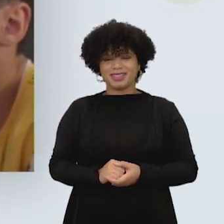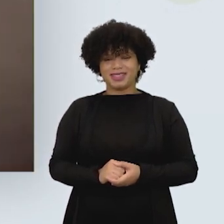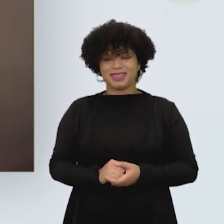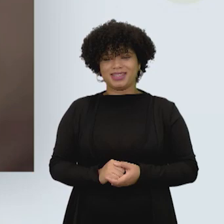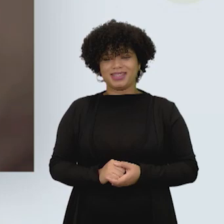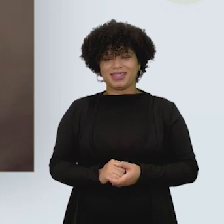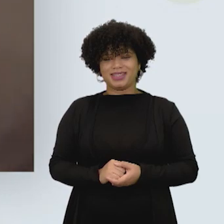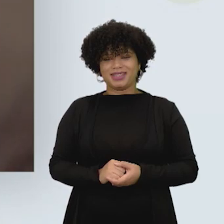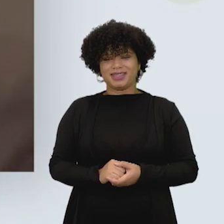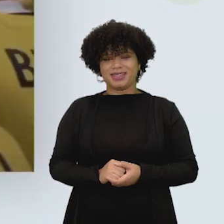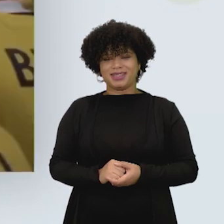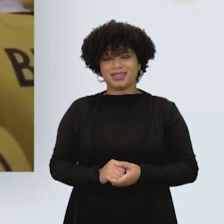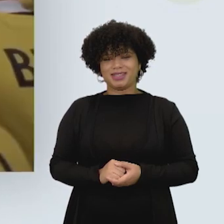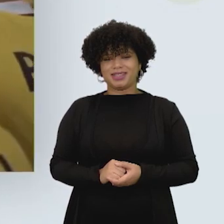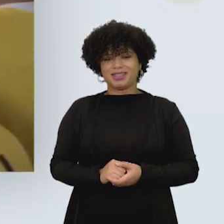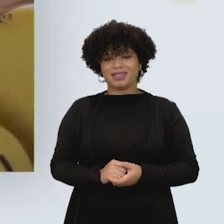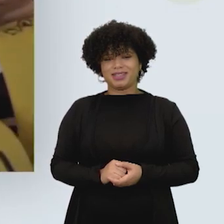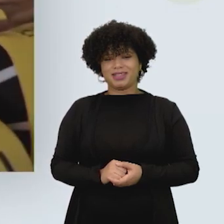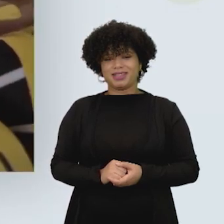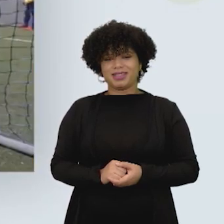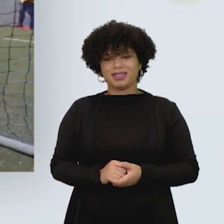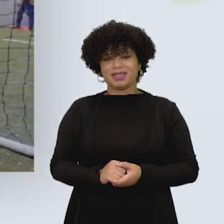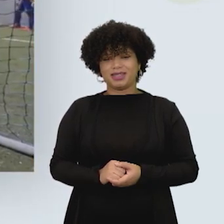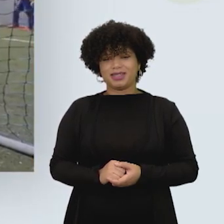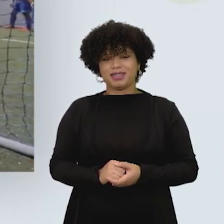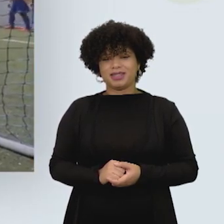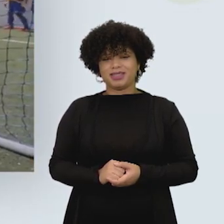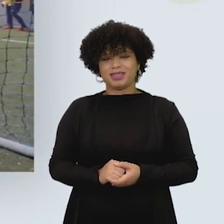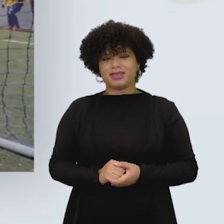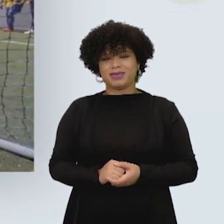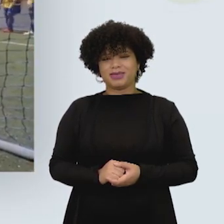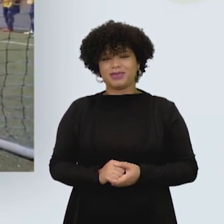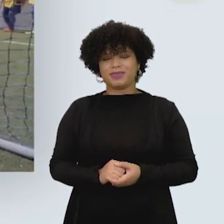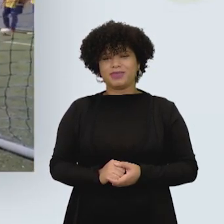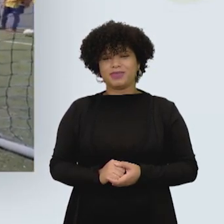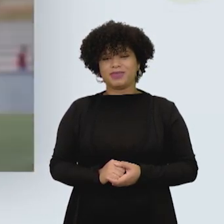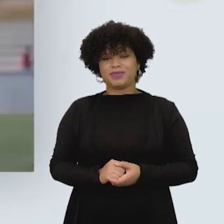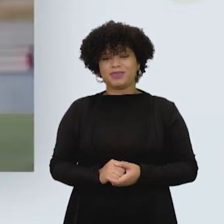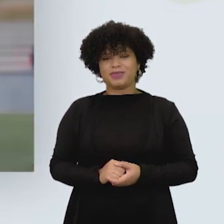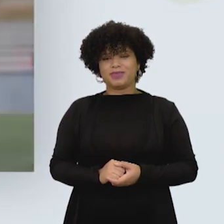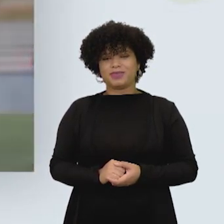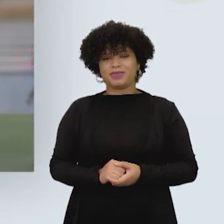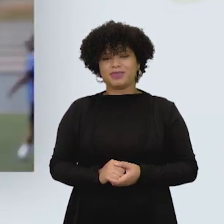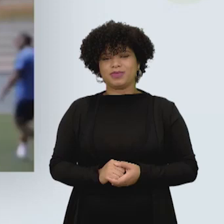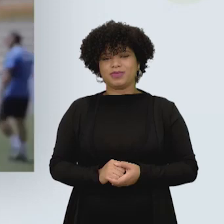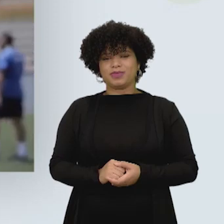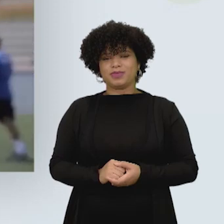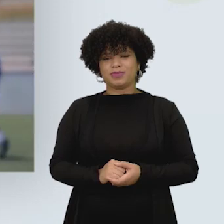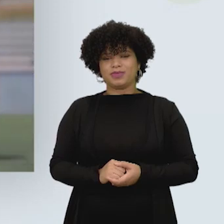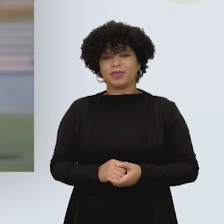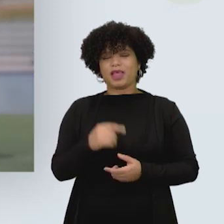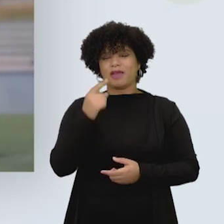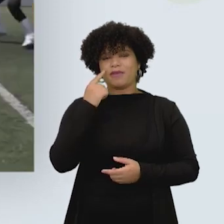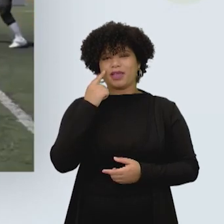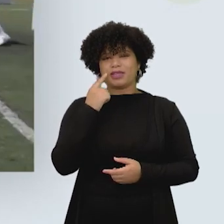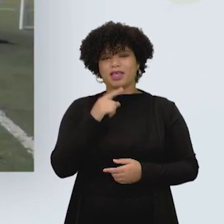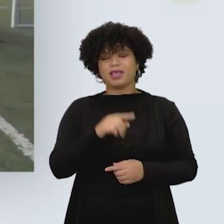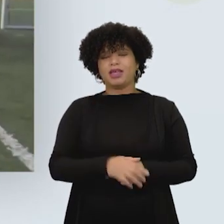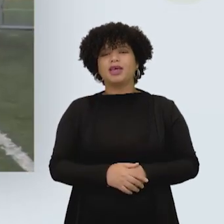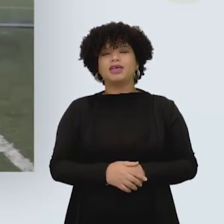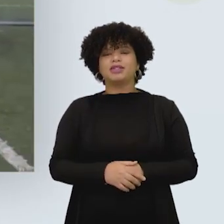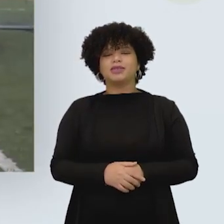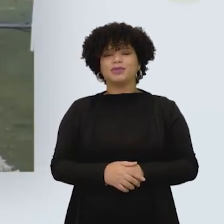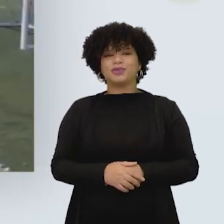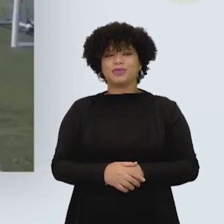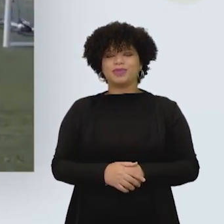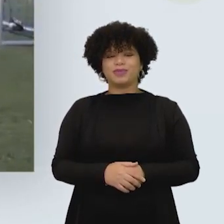pro vídeo. Chega. Tá fora. Eu. Só que tem uma área do goleiro, a área do goleiro do cego é pequena, são